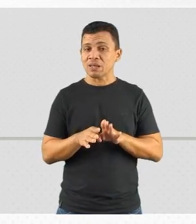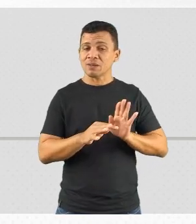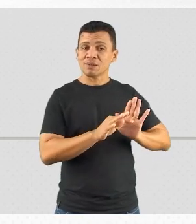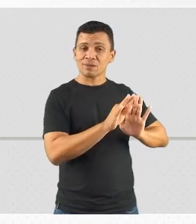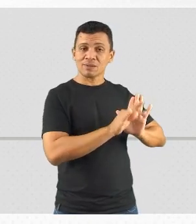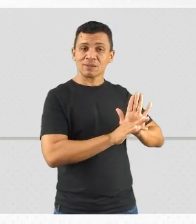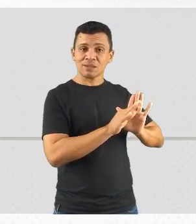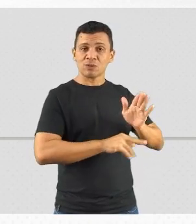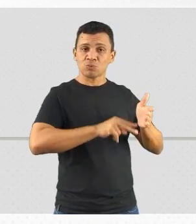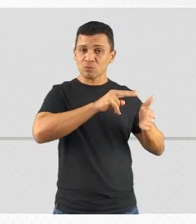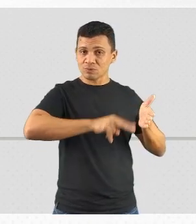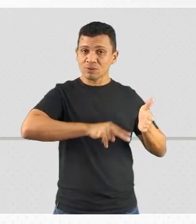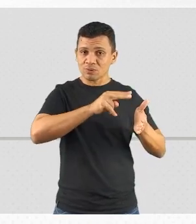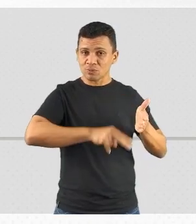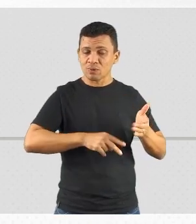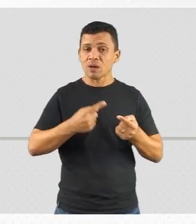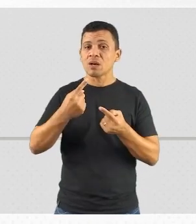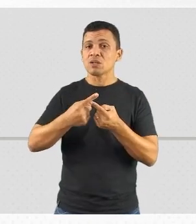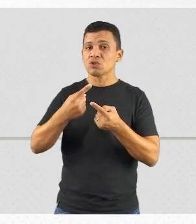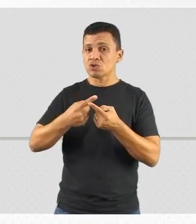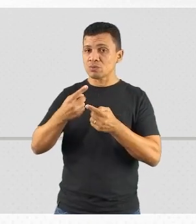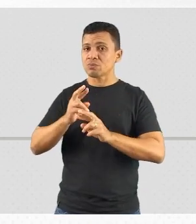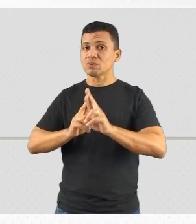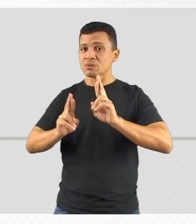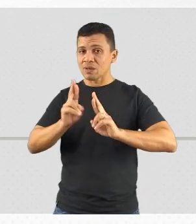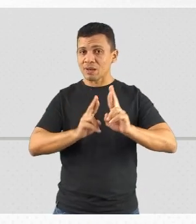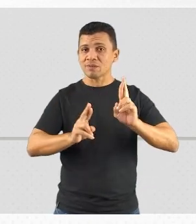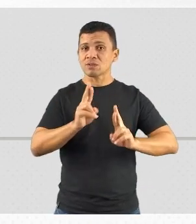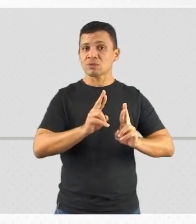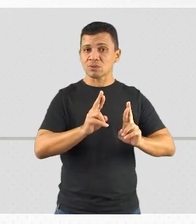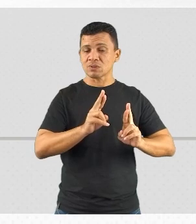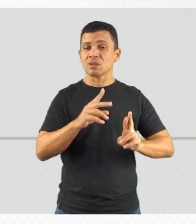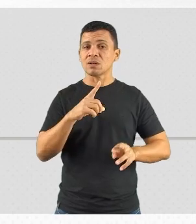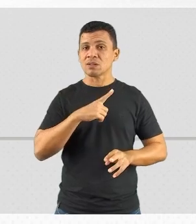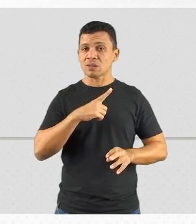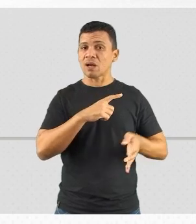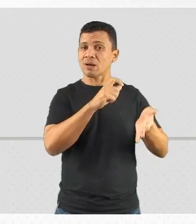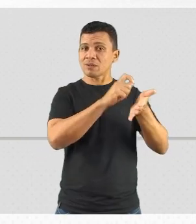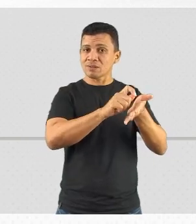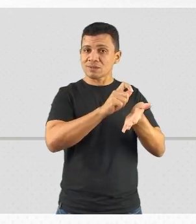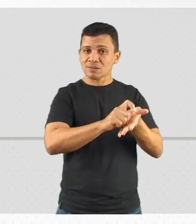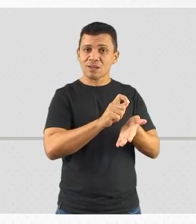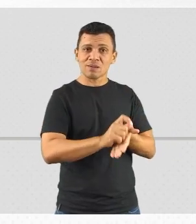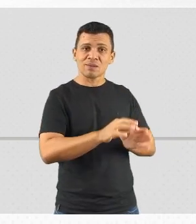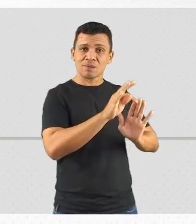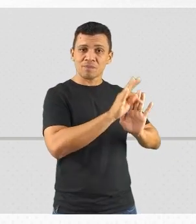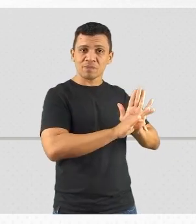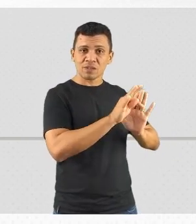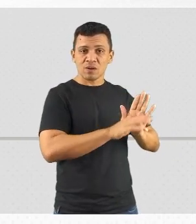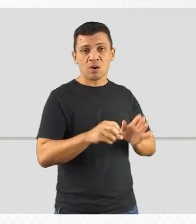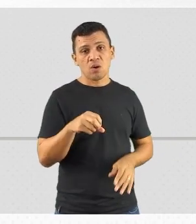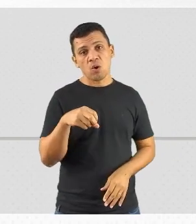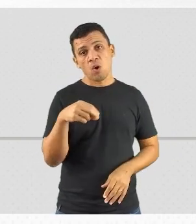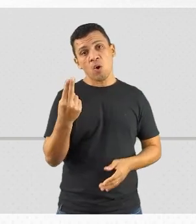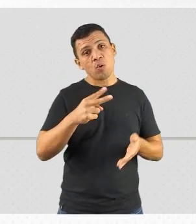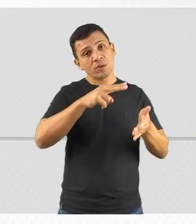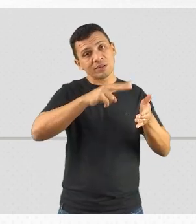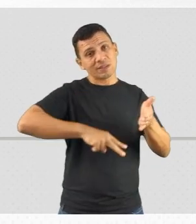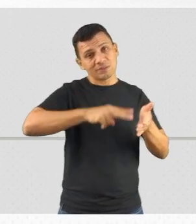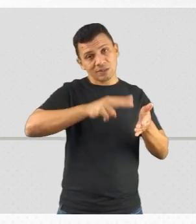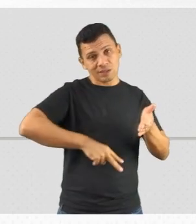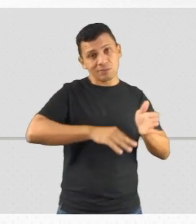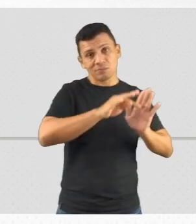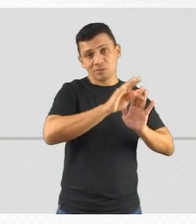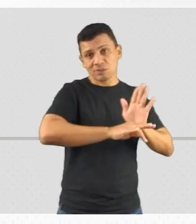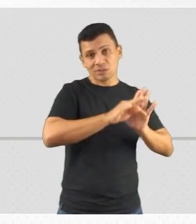textos, outros tipos de relações, quando a gente está apresentando numa produção textual ou está fazendo a leitura de algum texto,